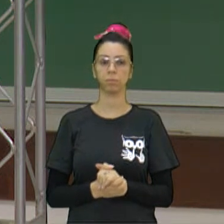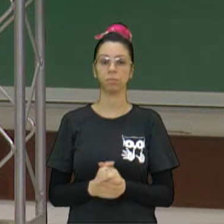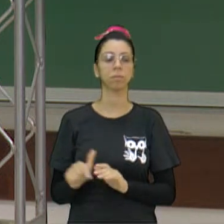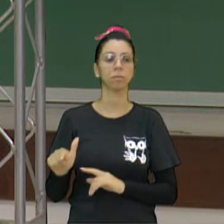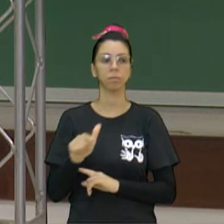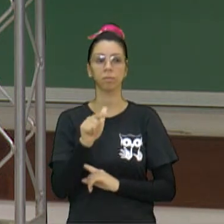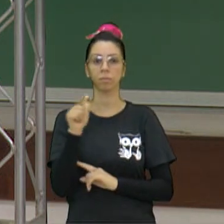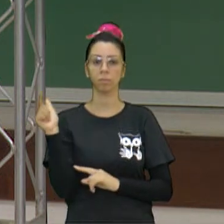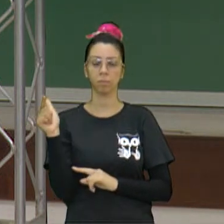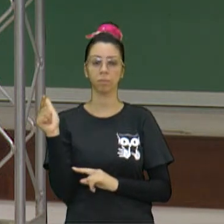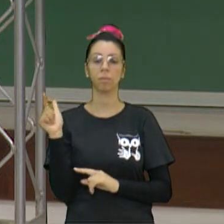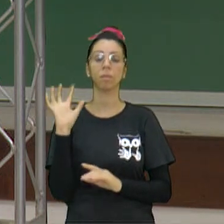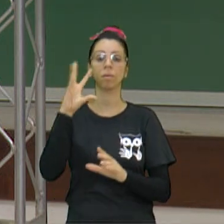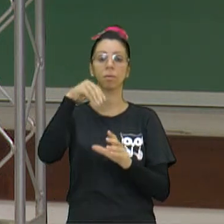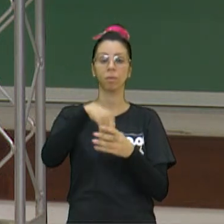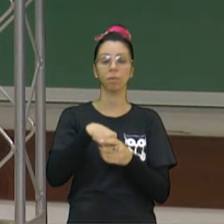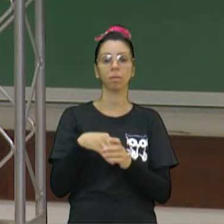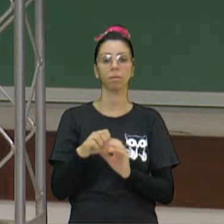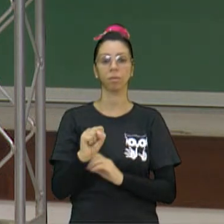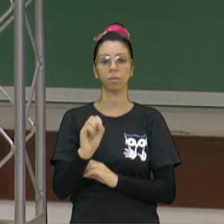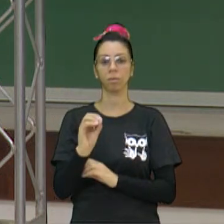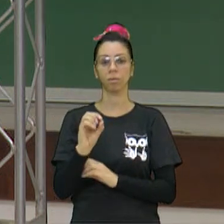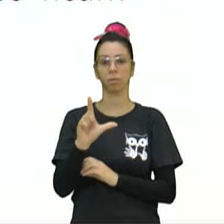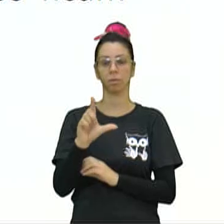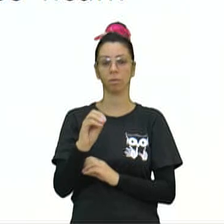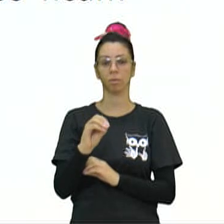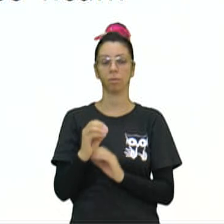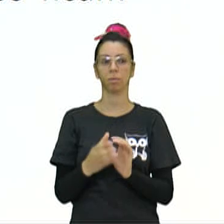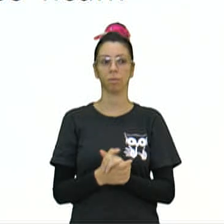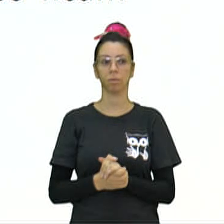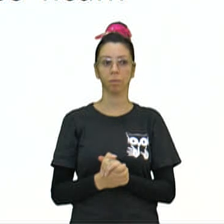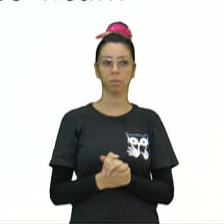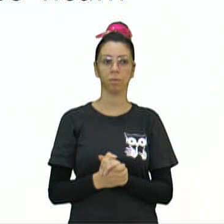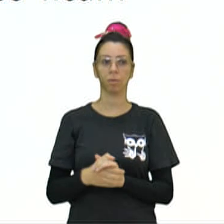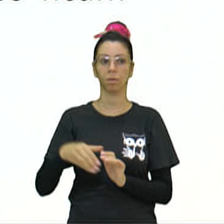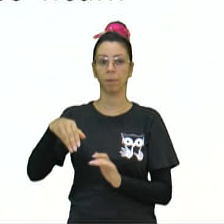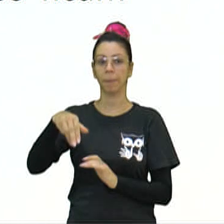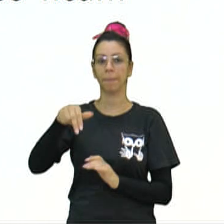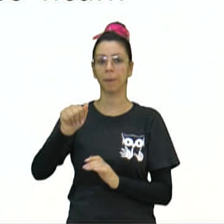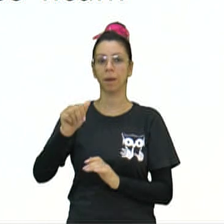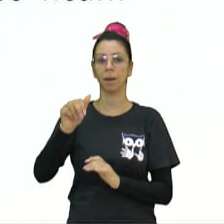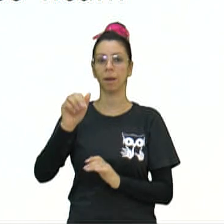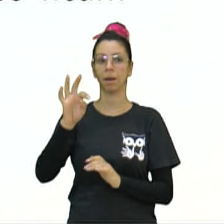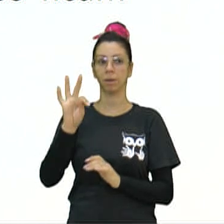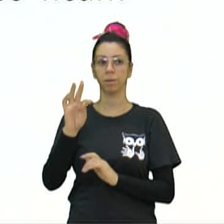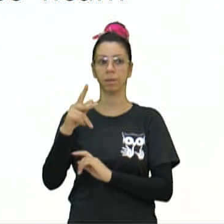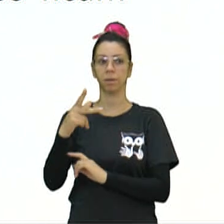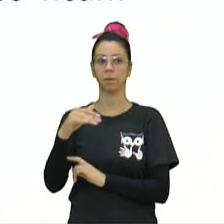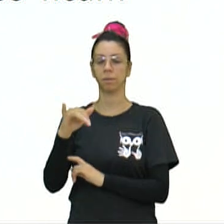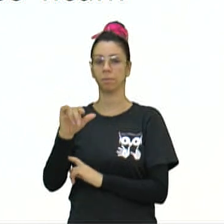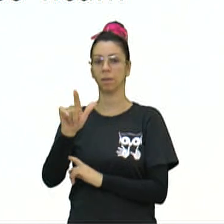Outro estilo, dentro do Pilates solo, também é chamado de mat Pilates, né? É considerado um exercício que exige maior esforço do